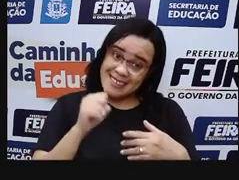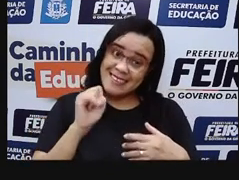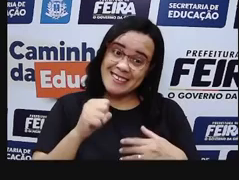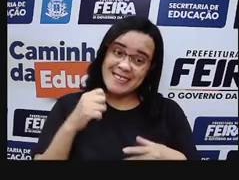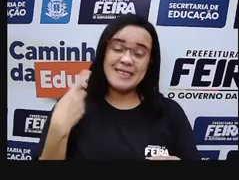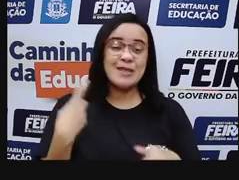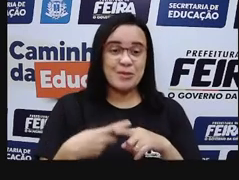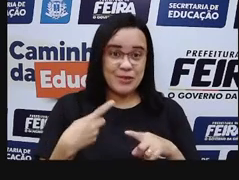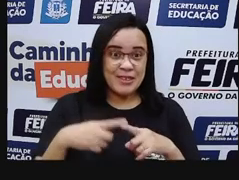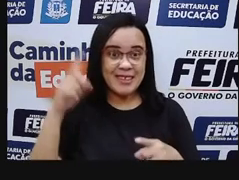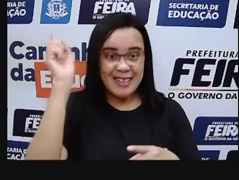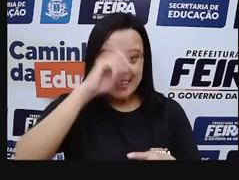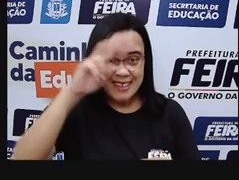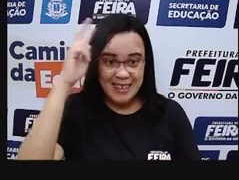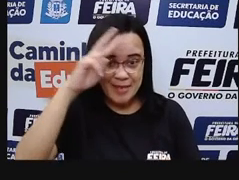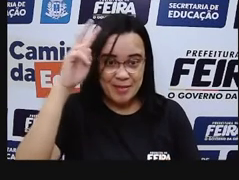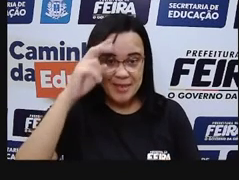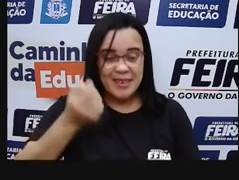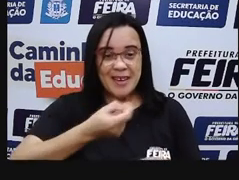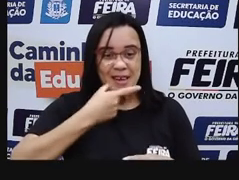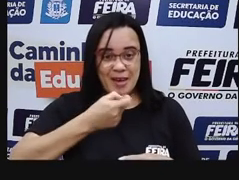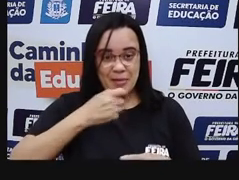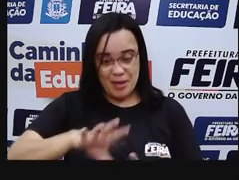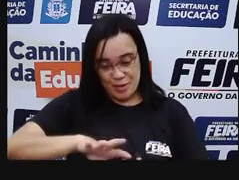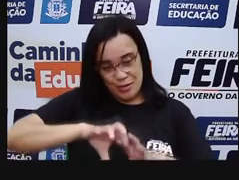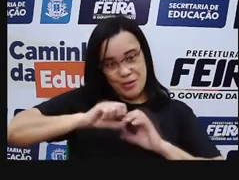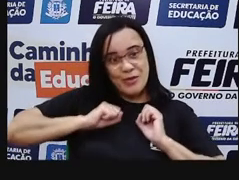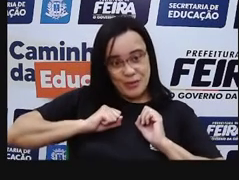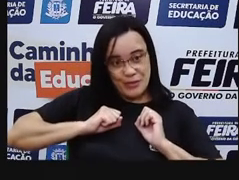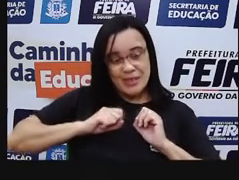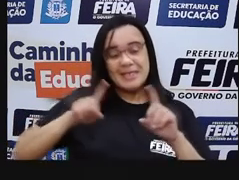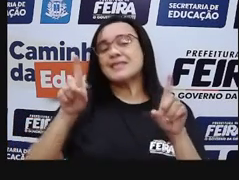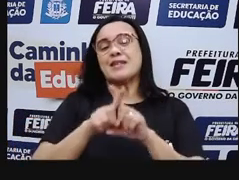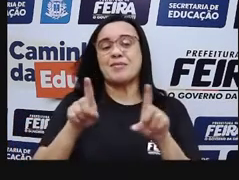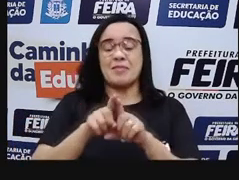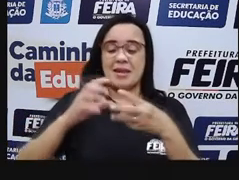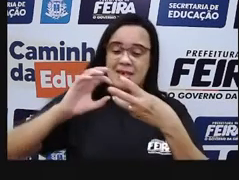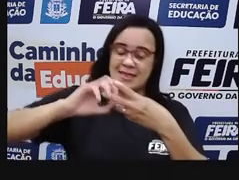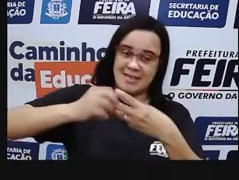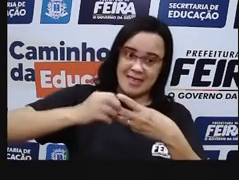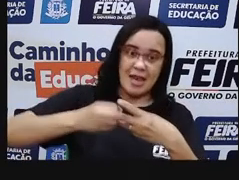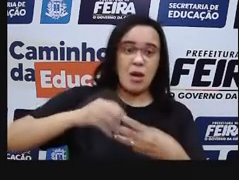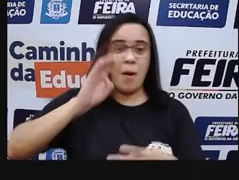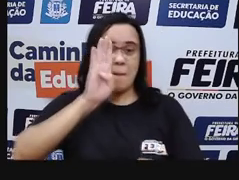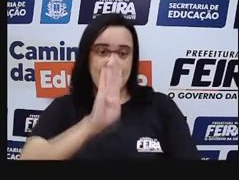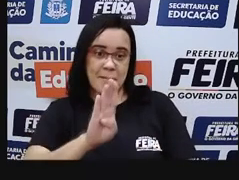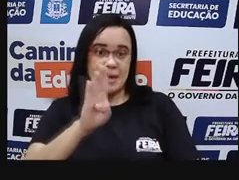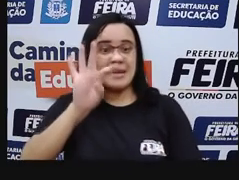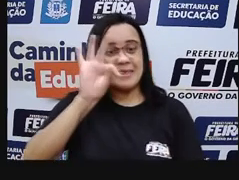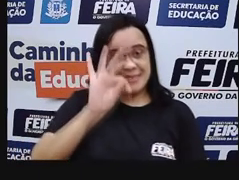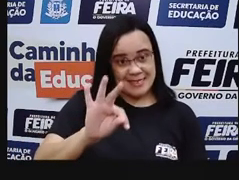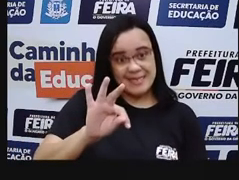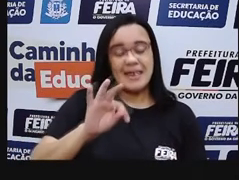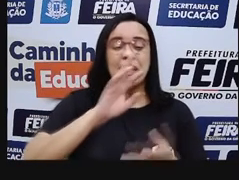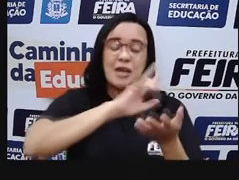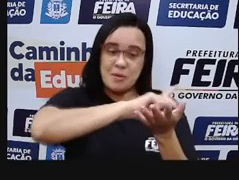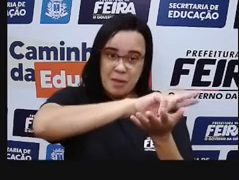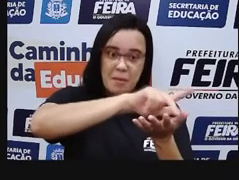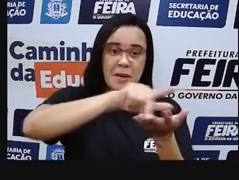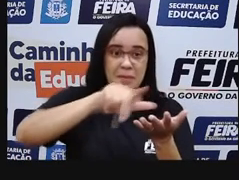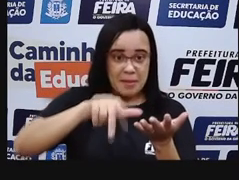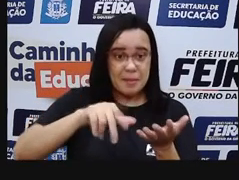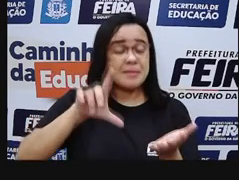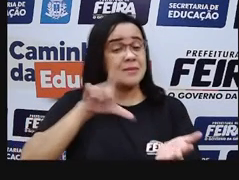dos anticorpos lá é das nossas células baby B2 Nossa na Copa a gente vai ter